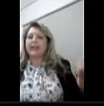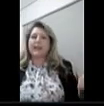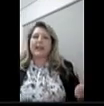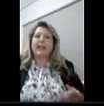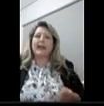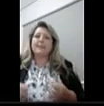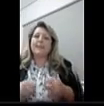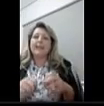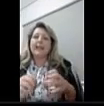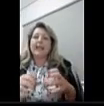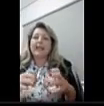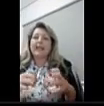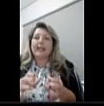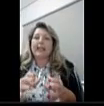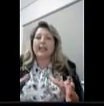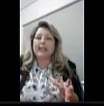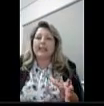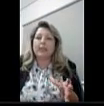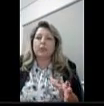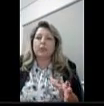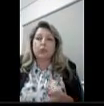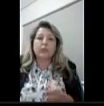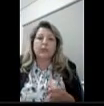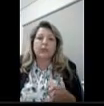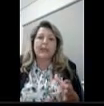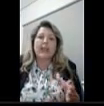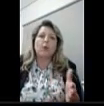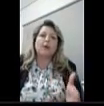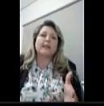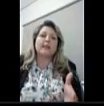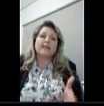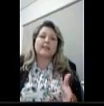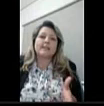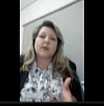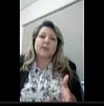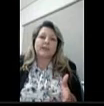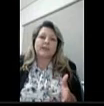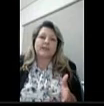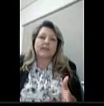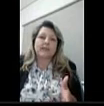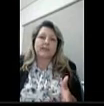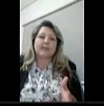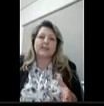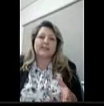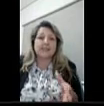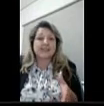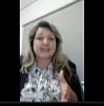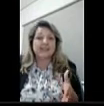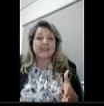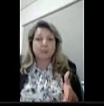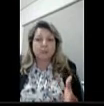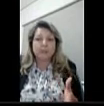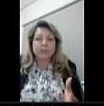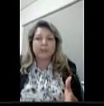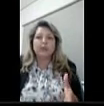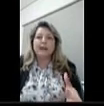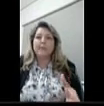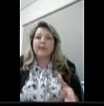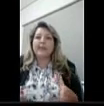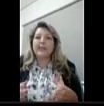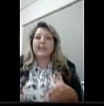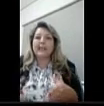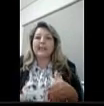vai querer pegar. E, tudo que é organização para essas crianças, facilita muito